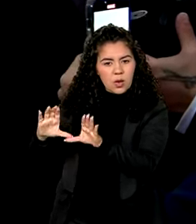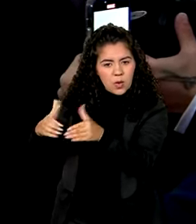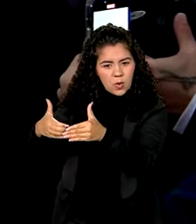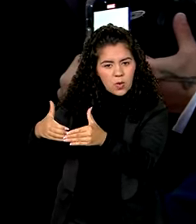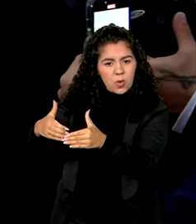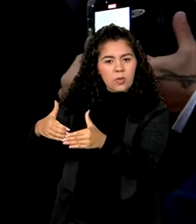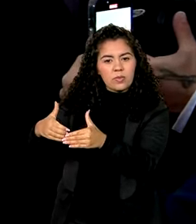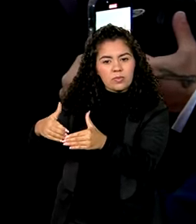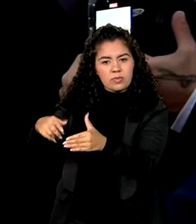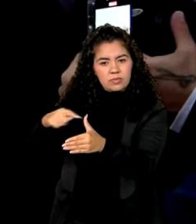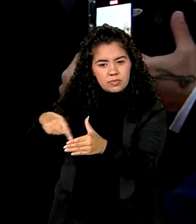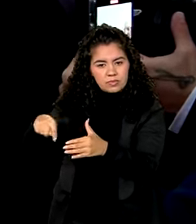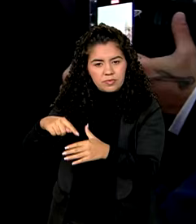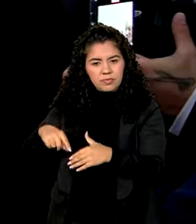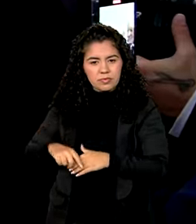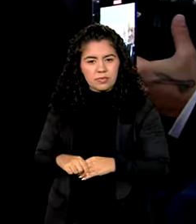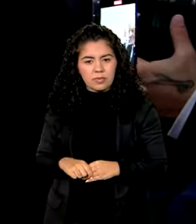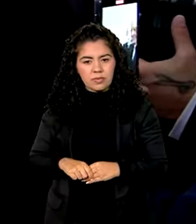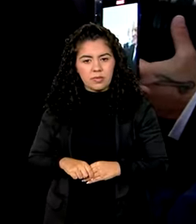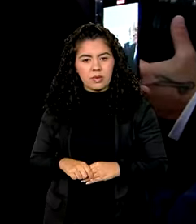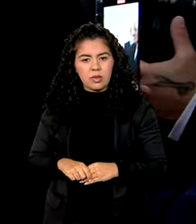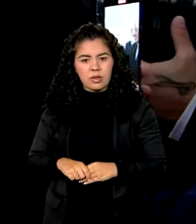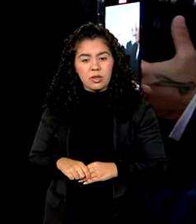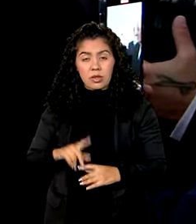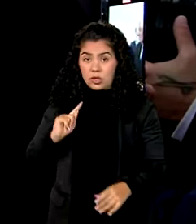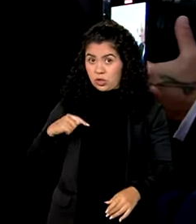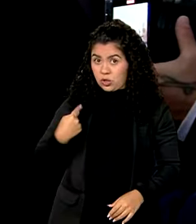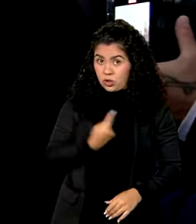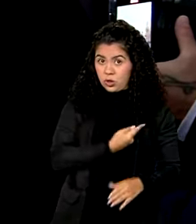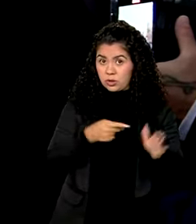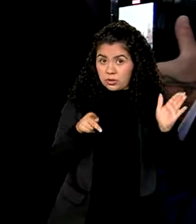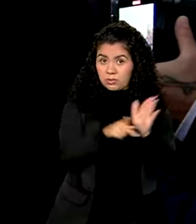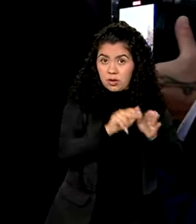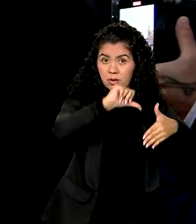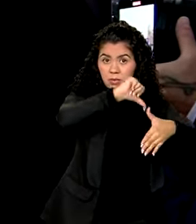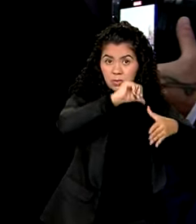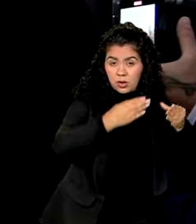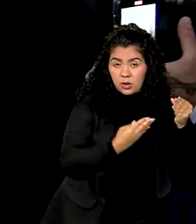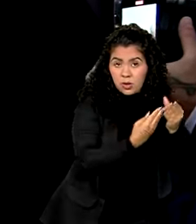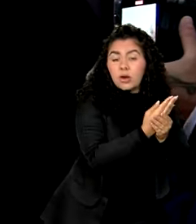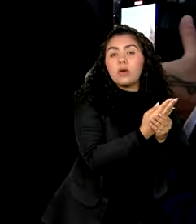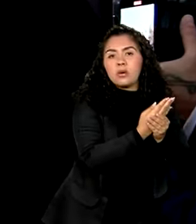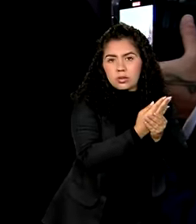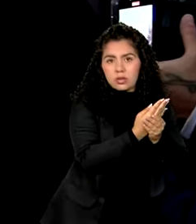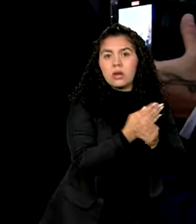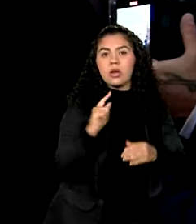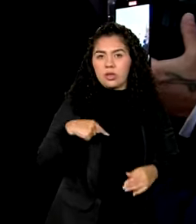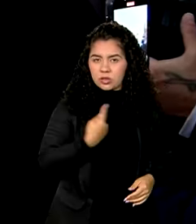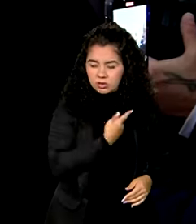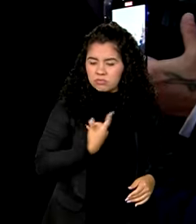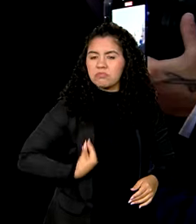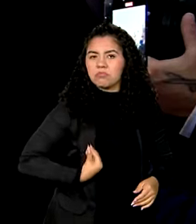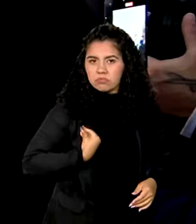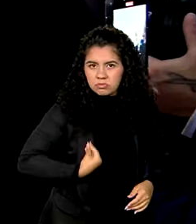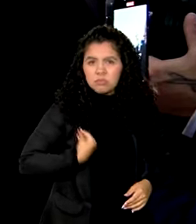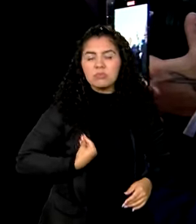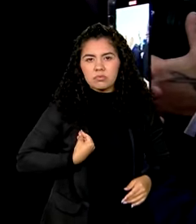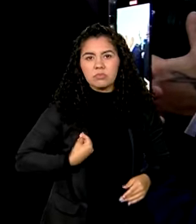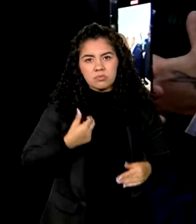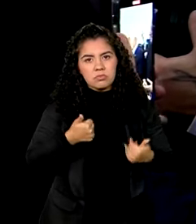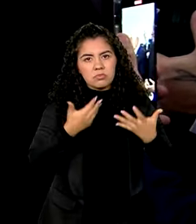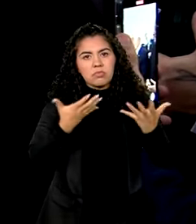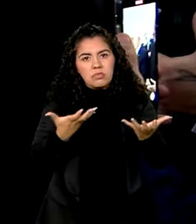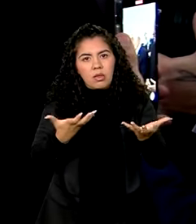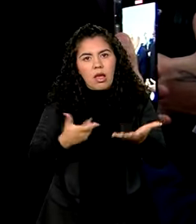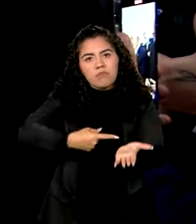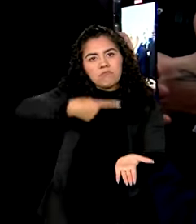de dizer ai companheiros da União Europeia que nós do Mercosul que nós estamos Mercosul aptos de fazer um